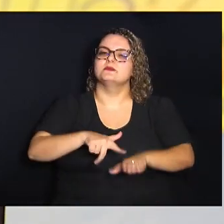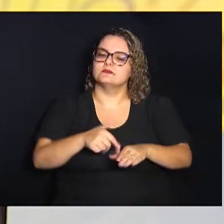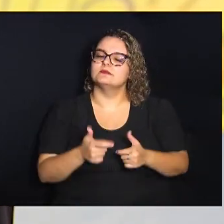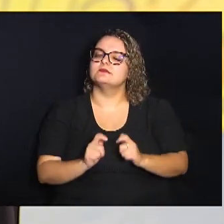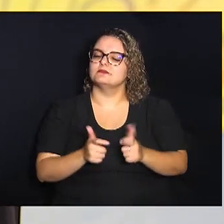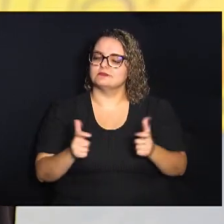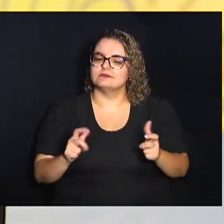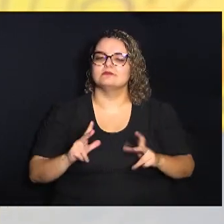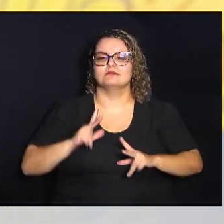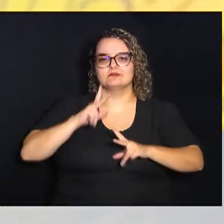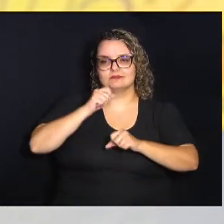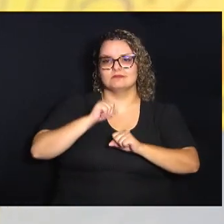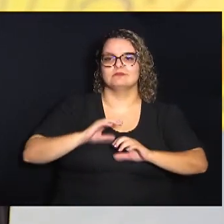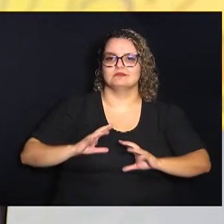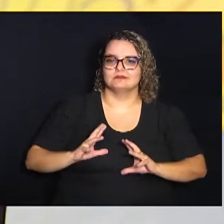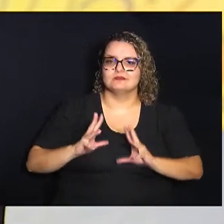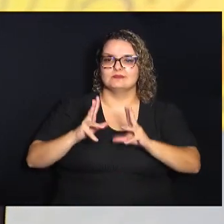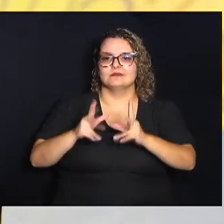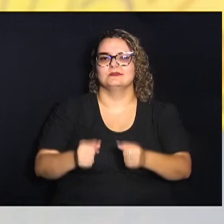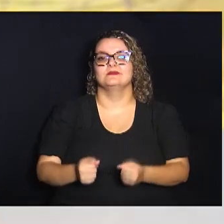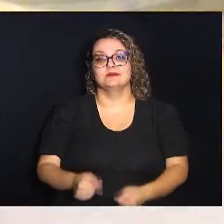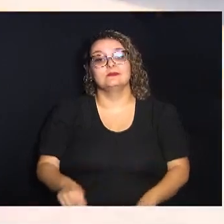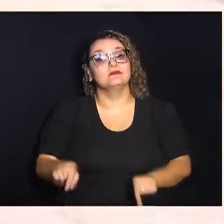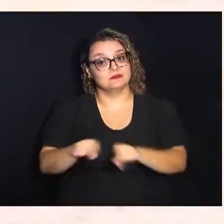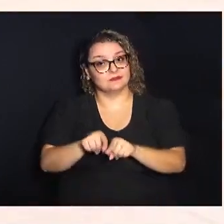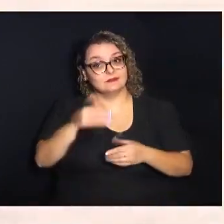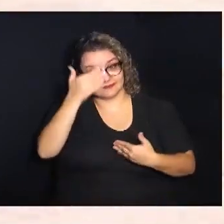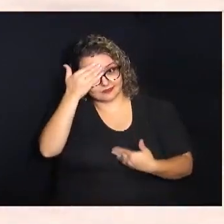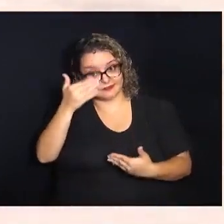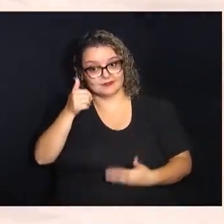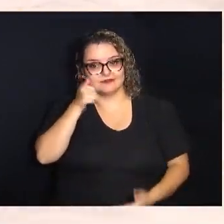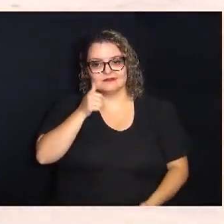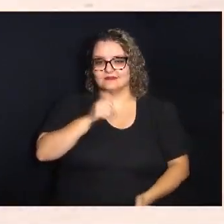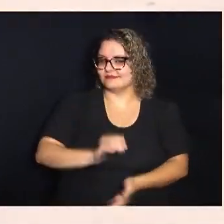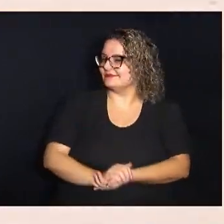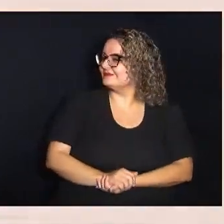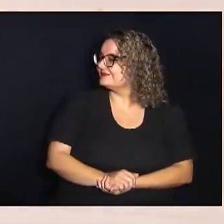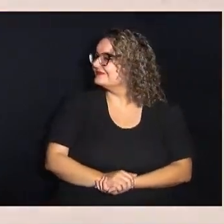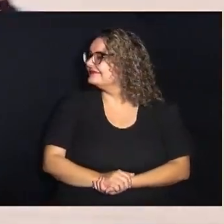um todo, que nem eu falei, graças a, inclusive às mulheres.